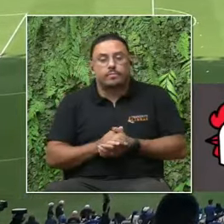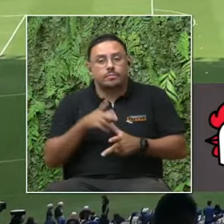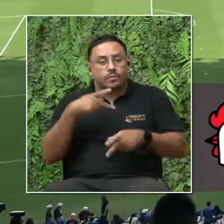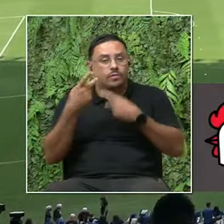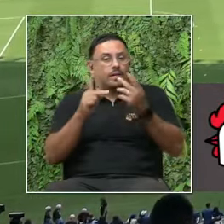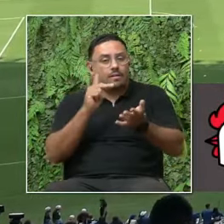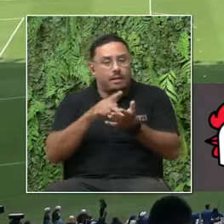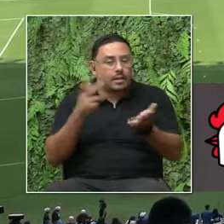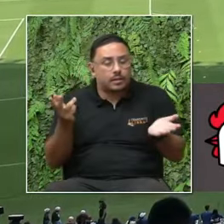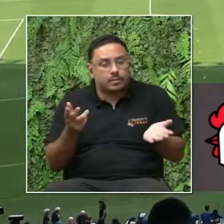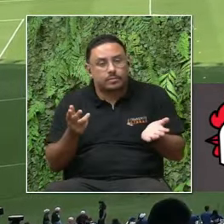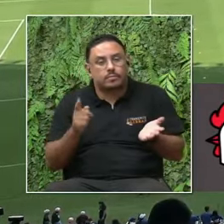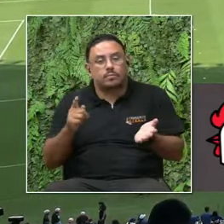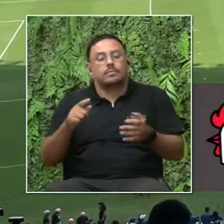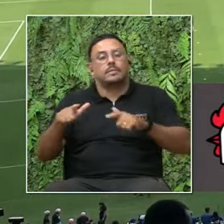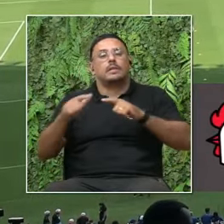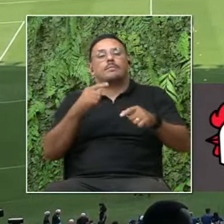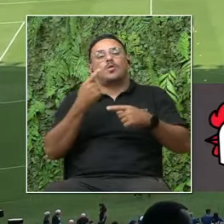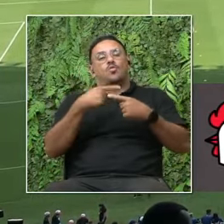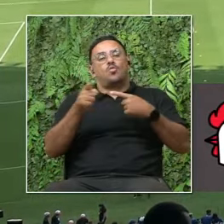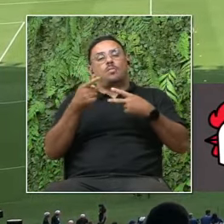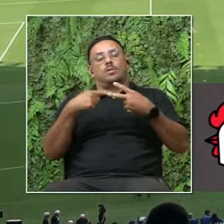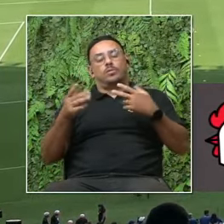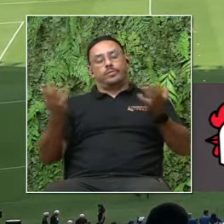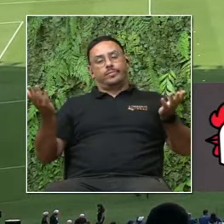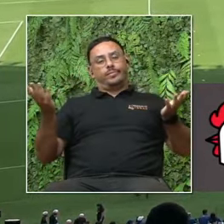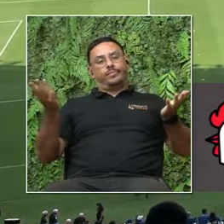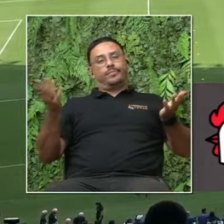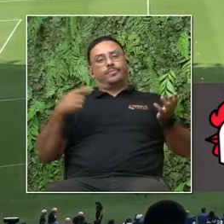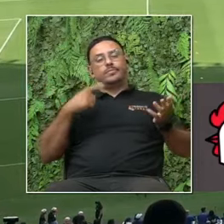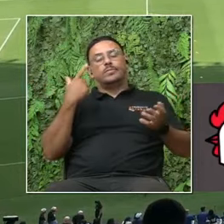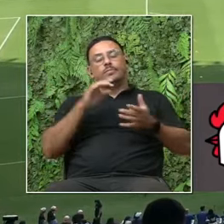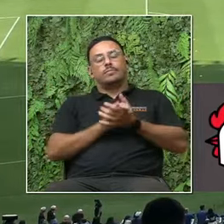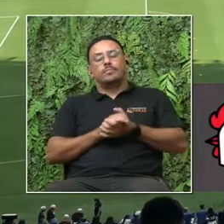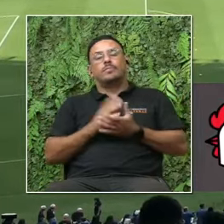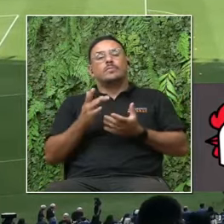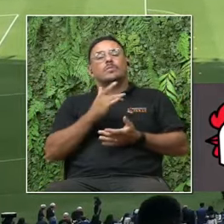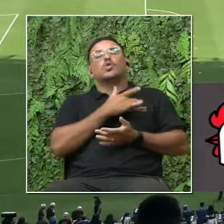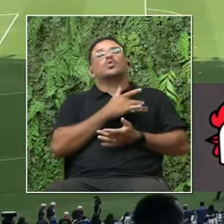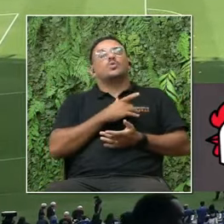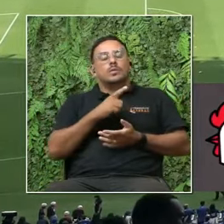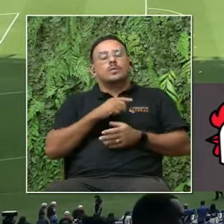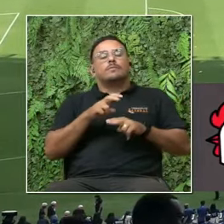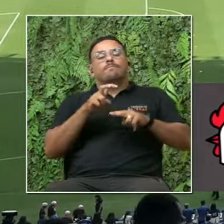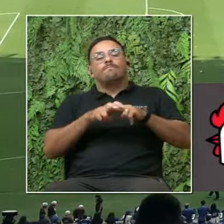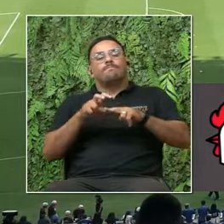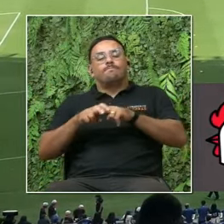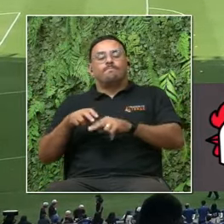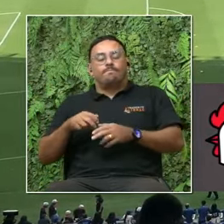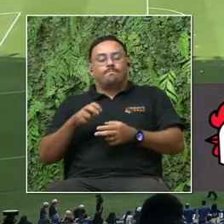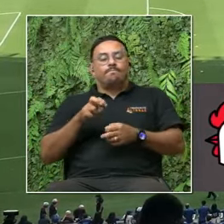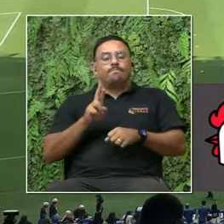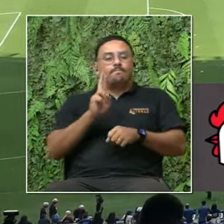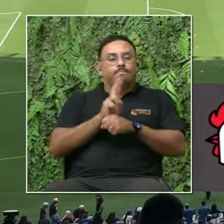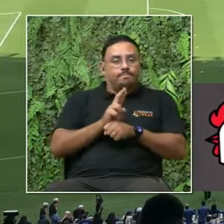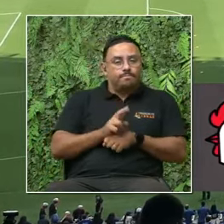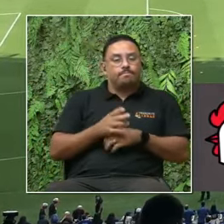honestos aqui ele trabalha H duas semanas aqui né não adalo você acha que o Cruzeiro gostaria de ter no banco de reservas